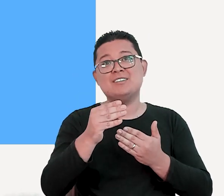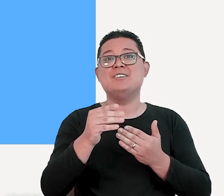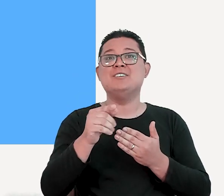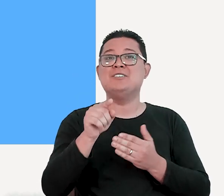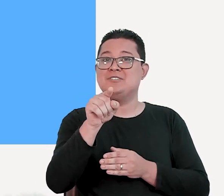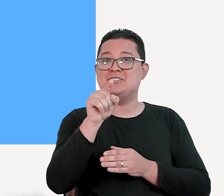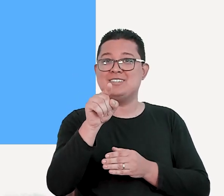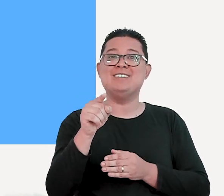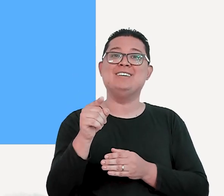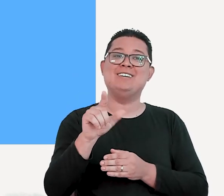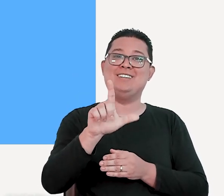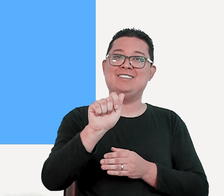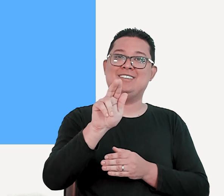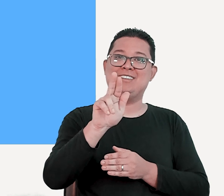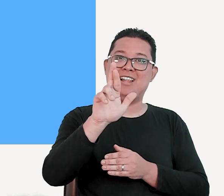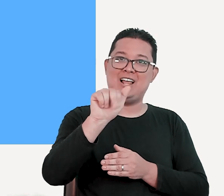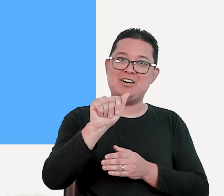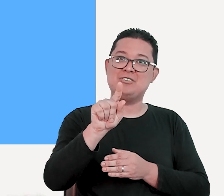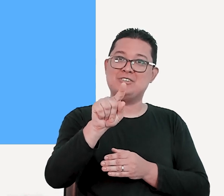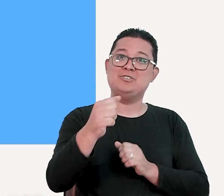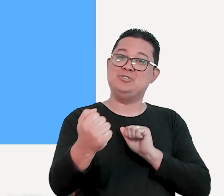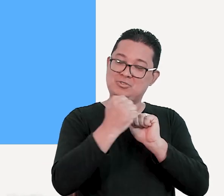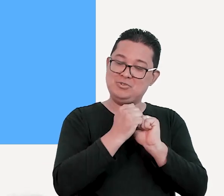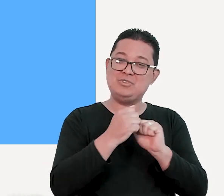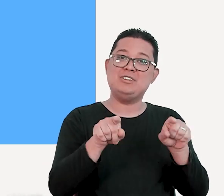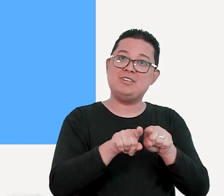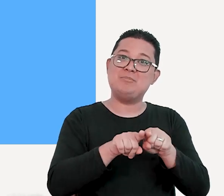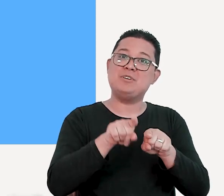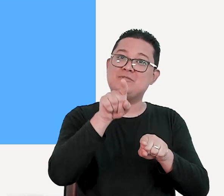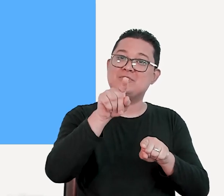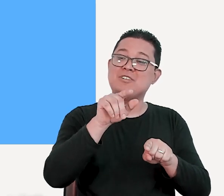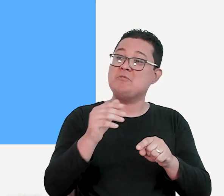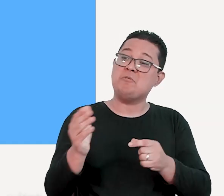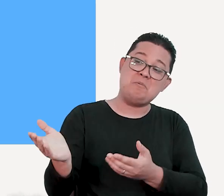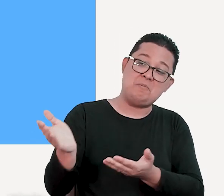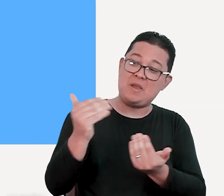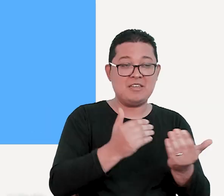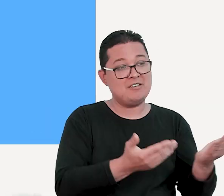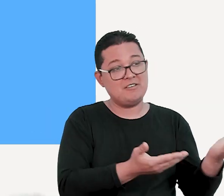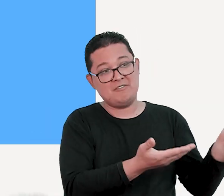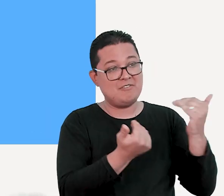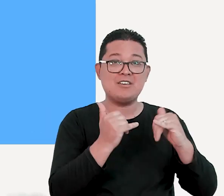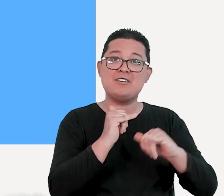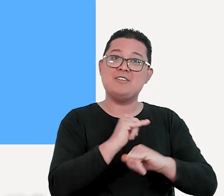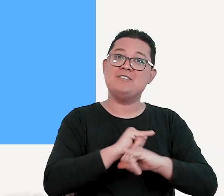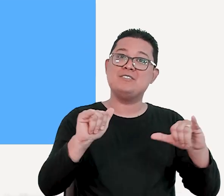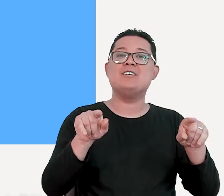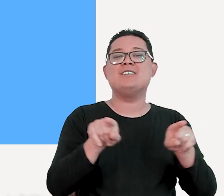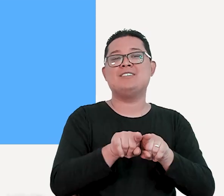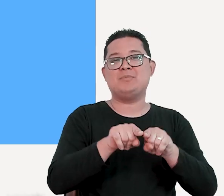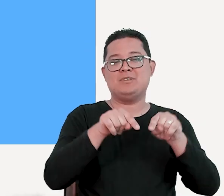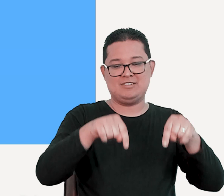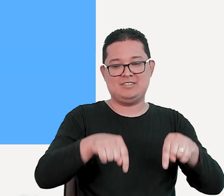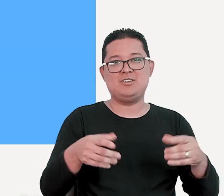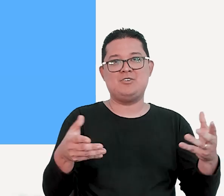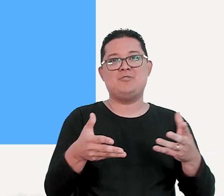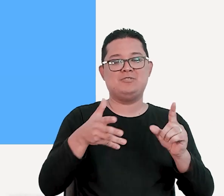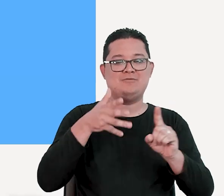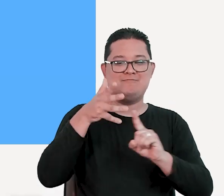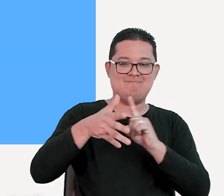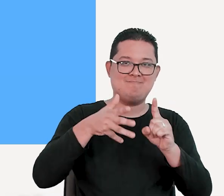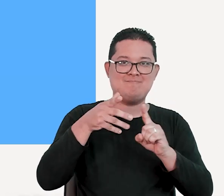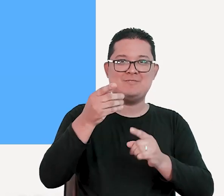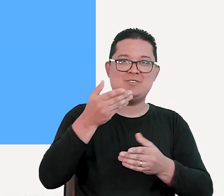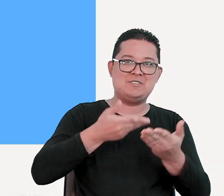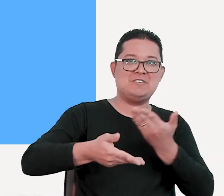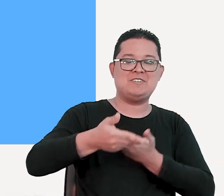a gente, né? E por ter esse trabalho aí, mostrar para a gente tudo isso que você compartilhou. Acho que eu gostei de uma